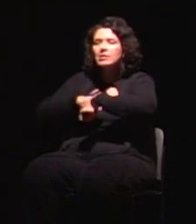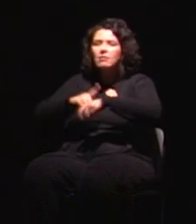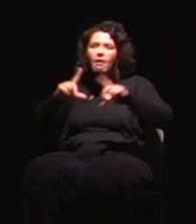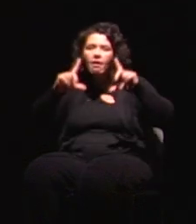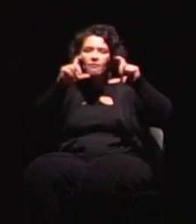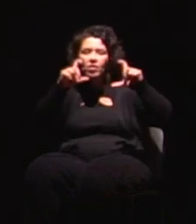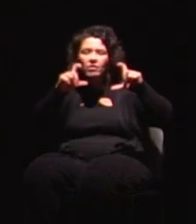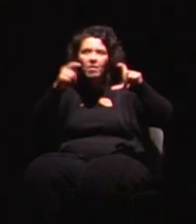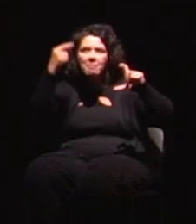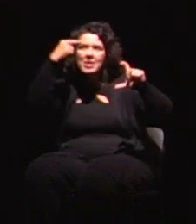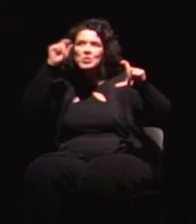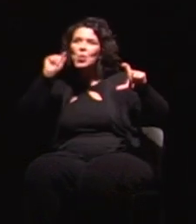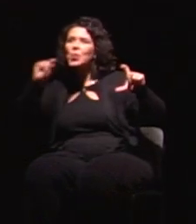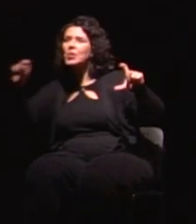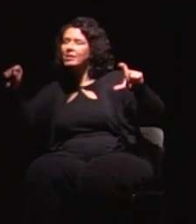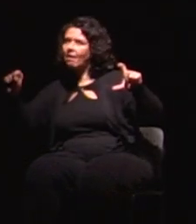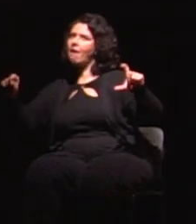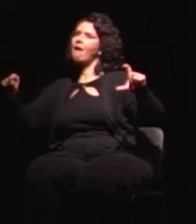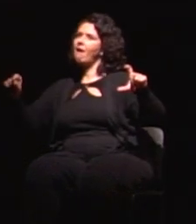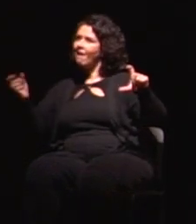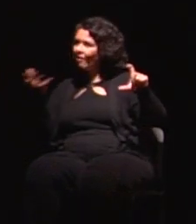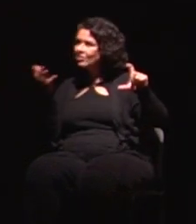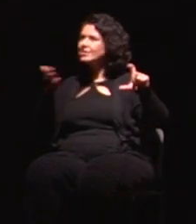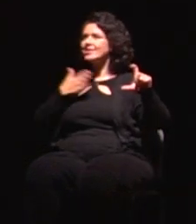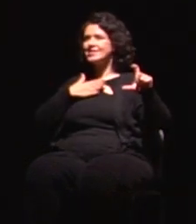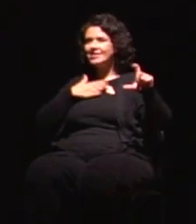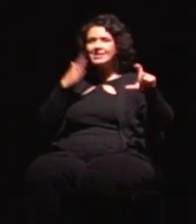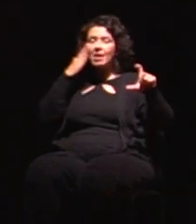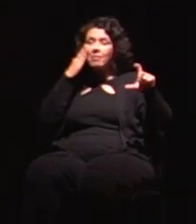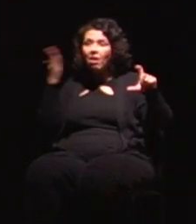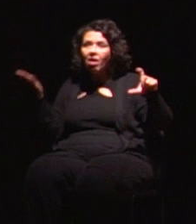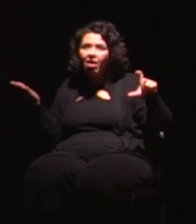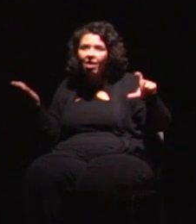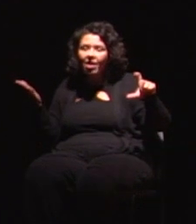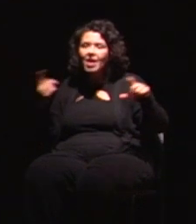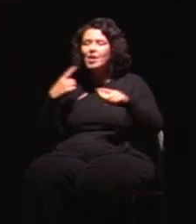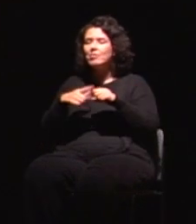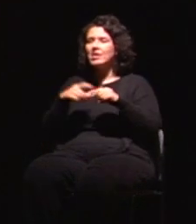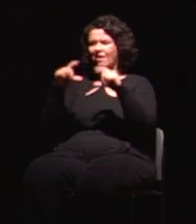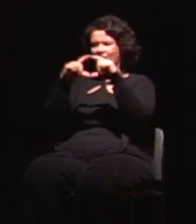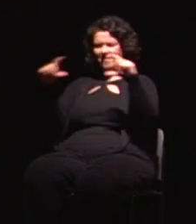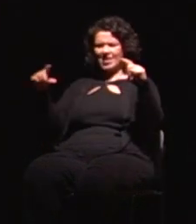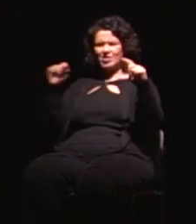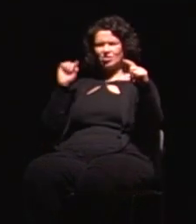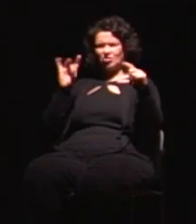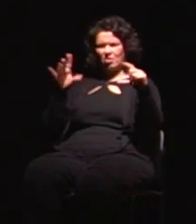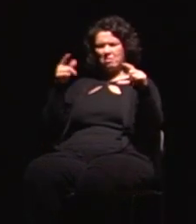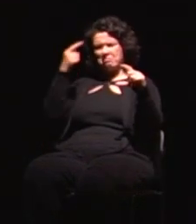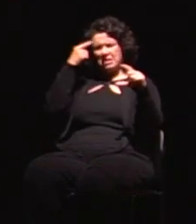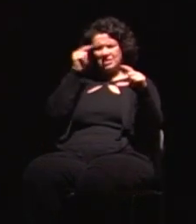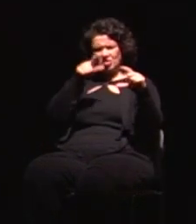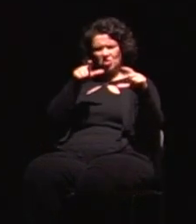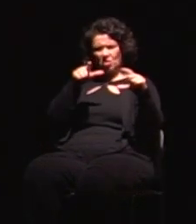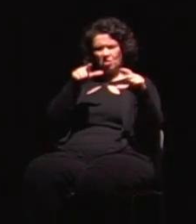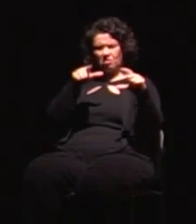disso. Porque é uma frase que vai muito além do caminhoneiro. Certamente deu uma